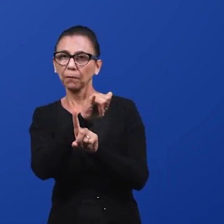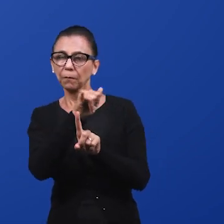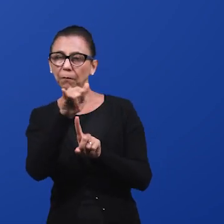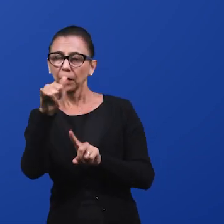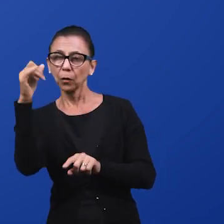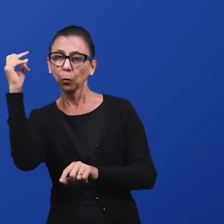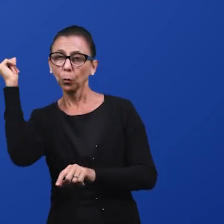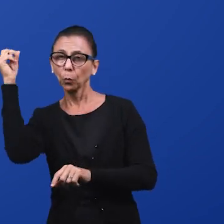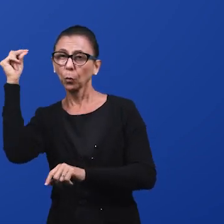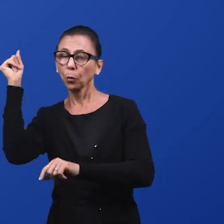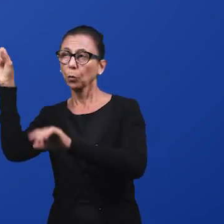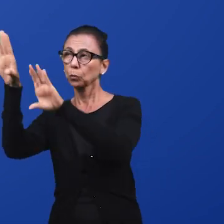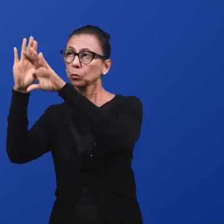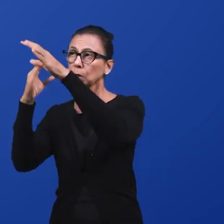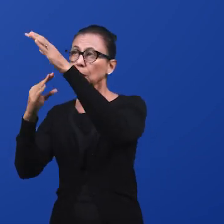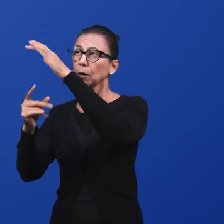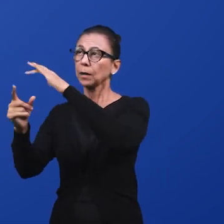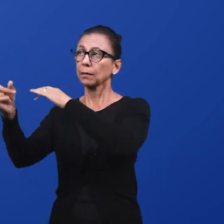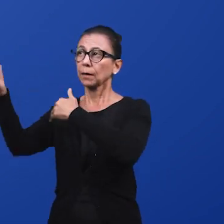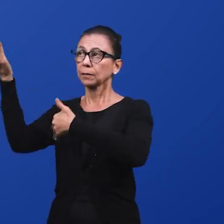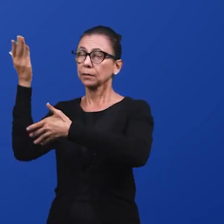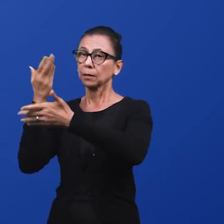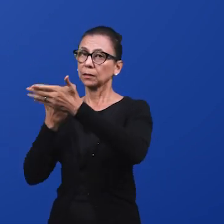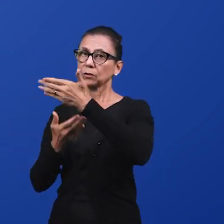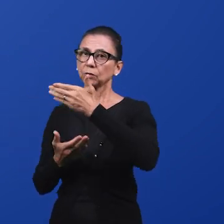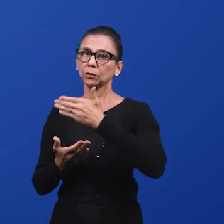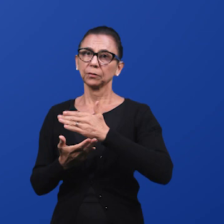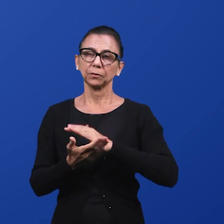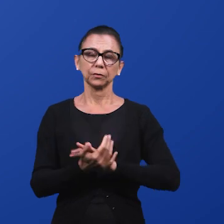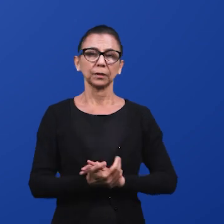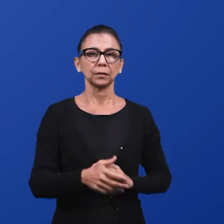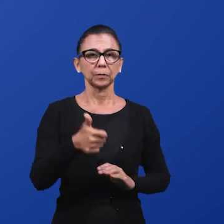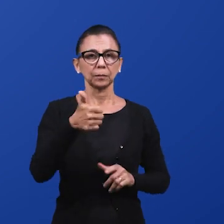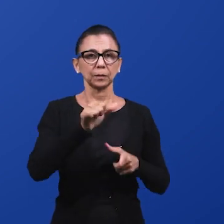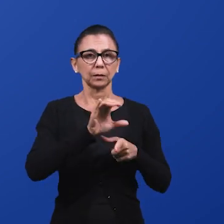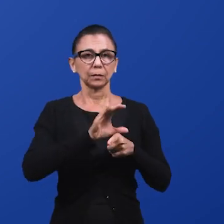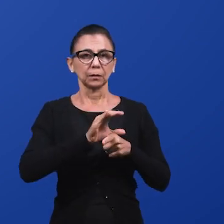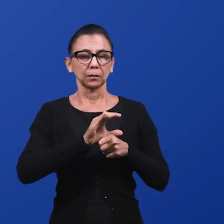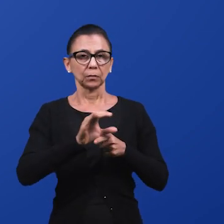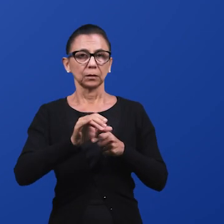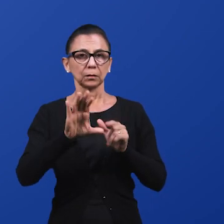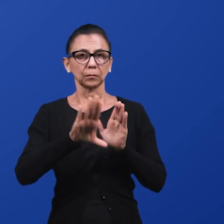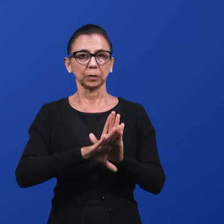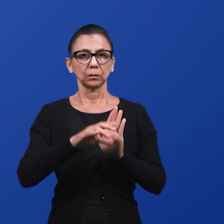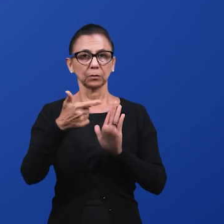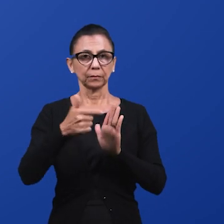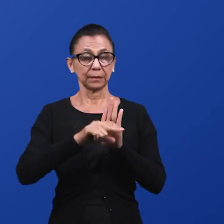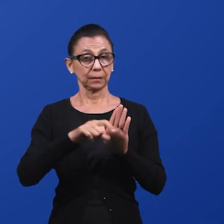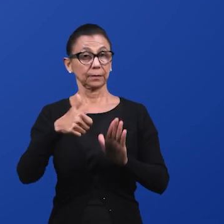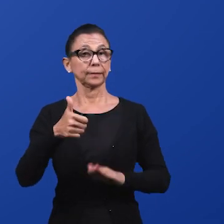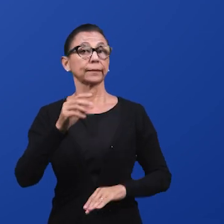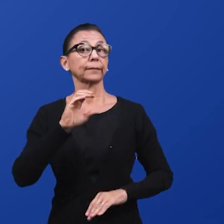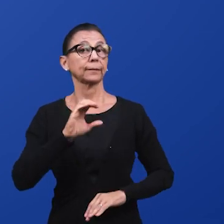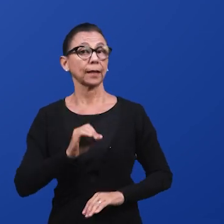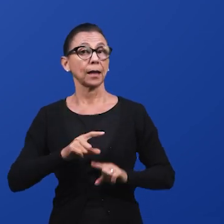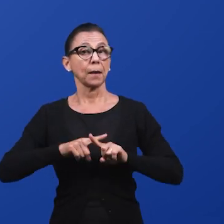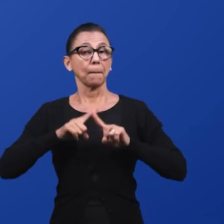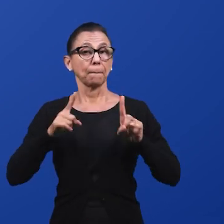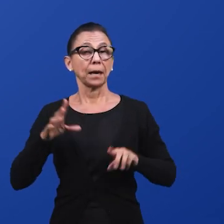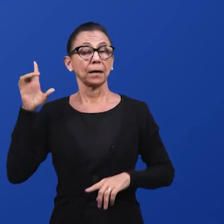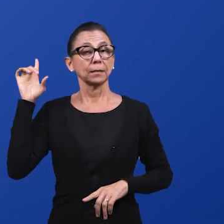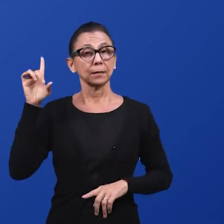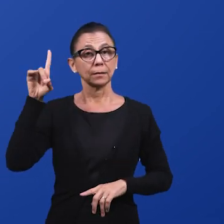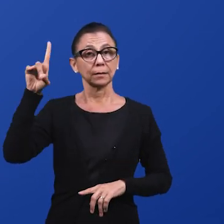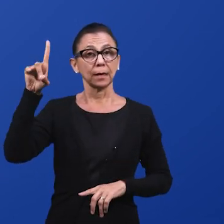profética que vem desde a eternidade. E conforme 1 Coríntios 2:10 nos fala,